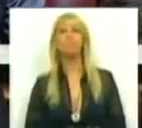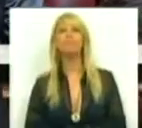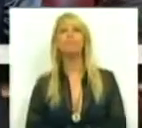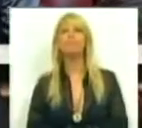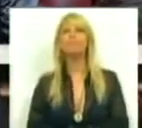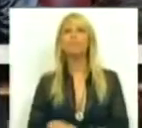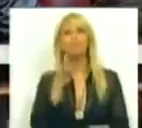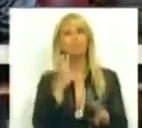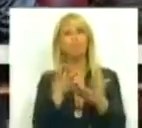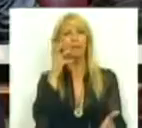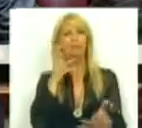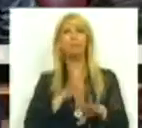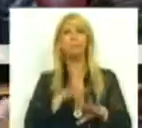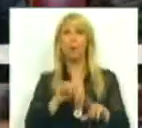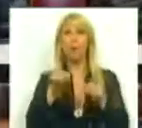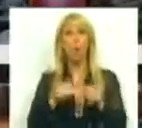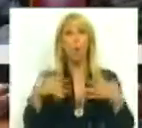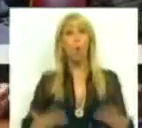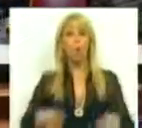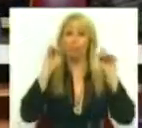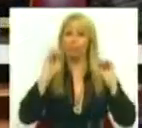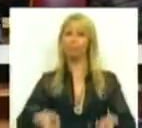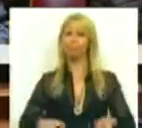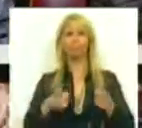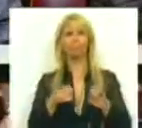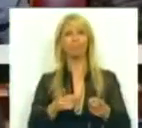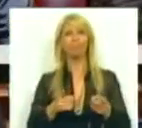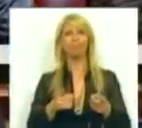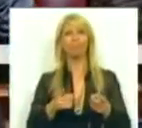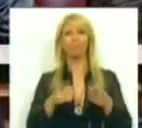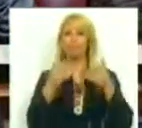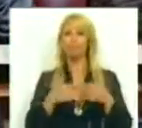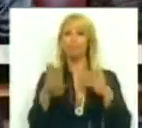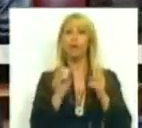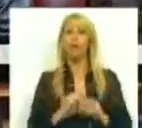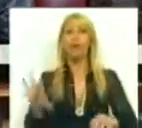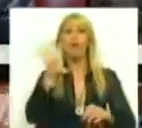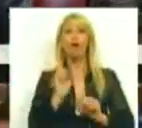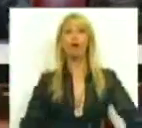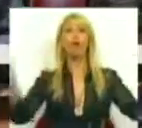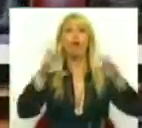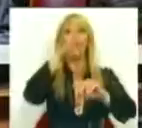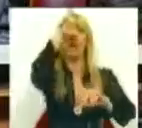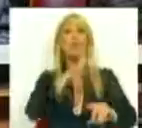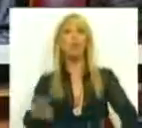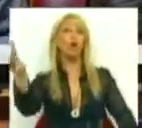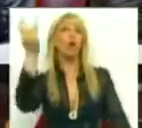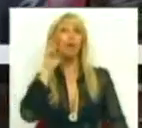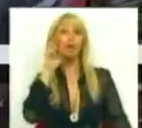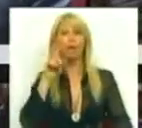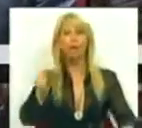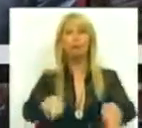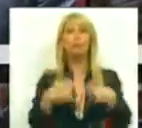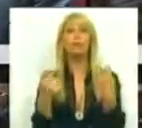facto de hoje inaugurarmos uma nova forma do Governo ouvir os partidos políticos antes da realização